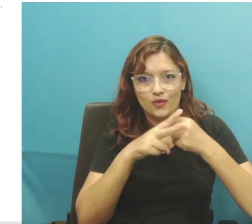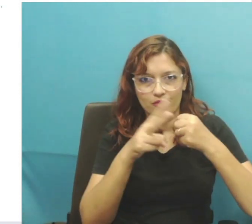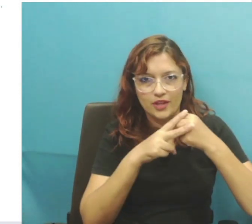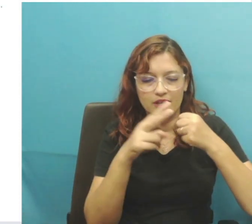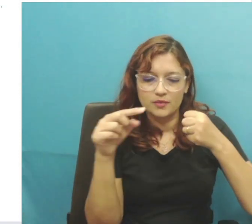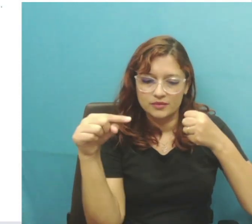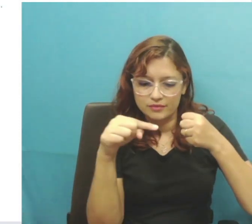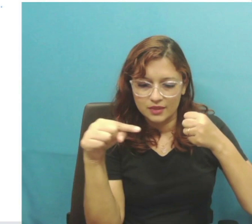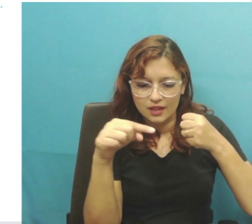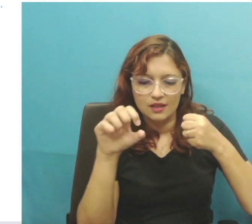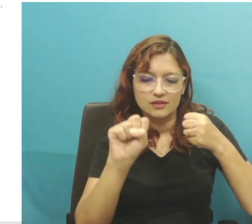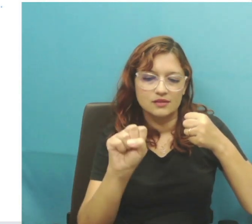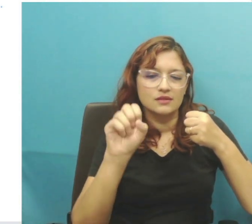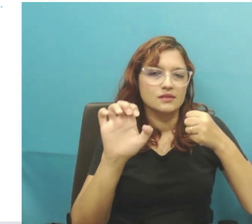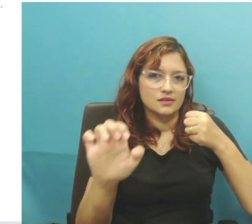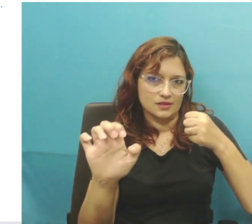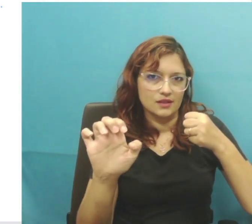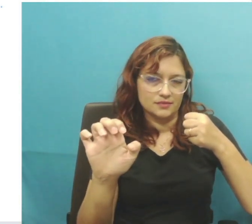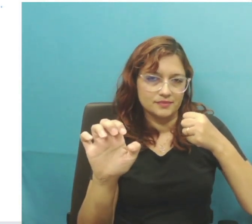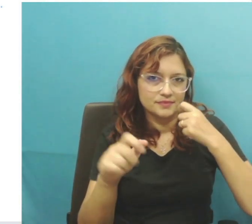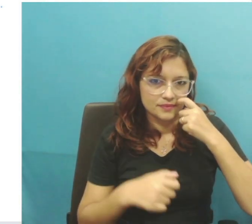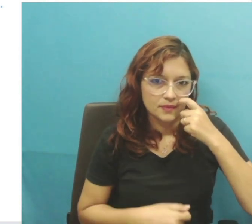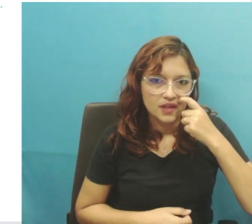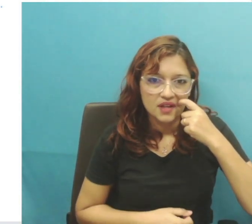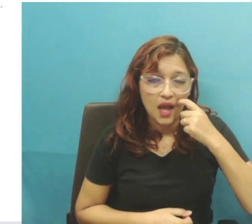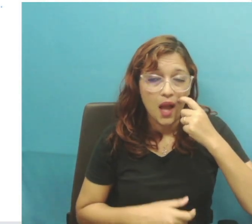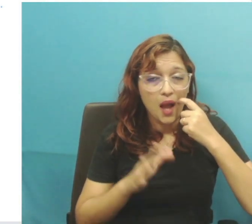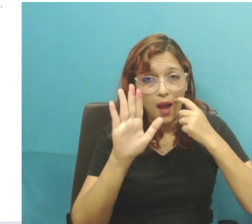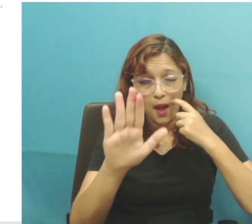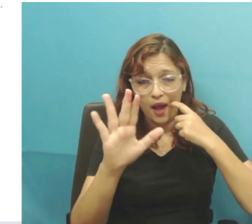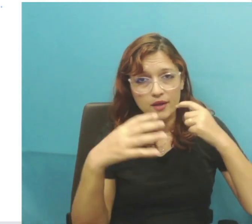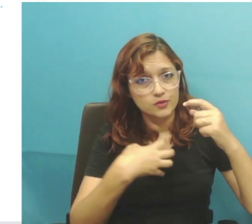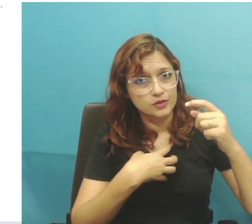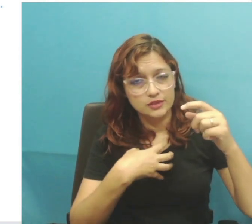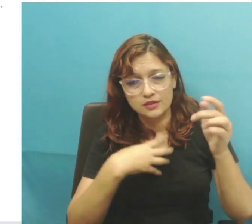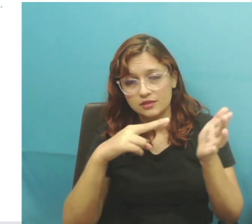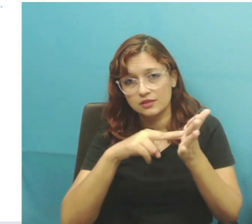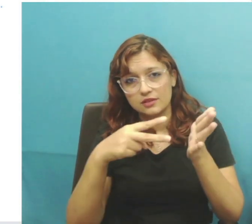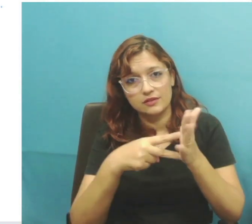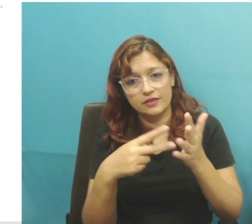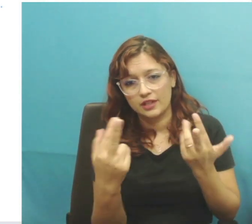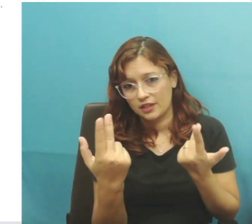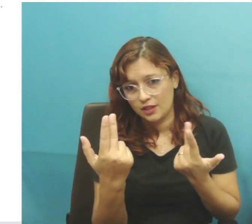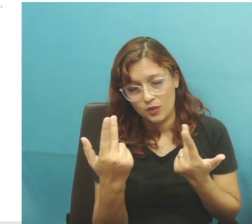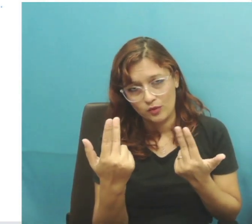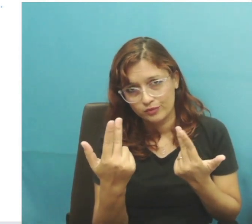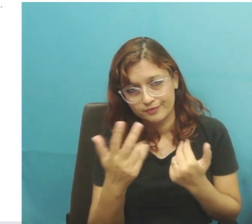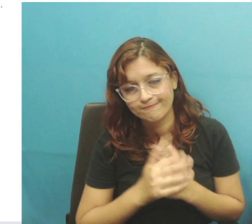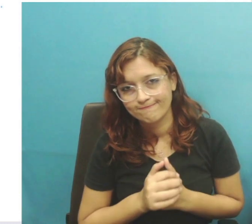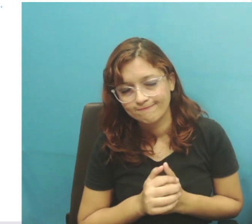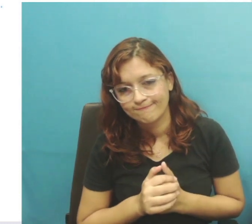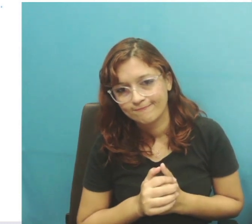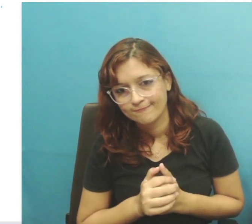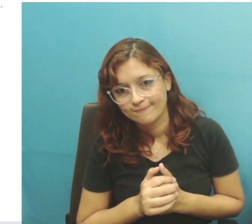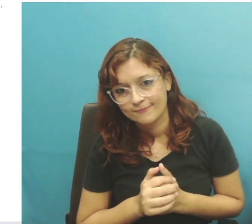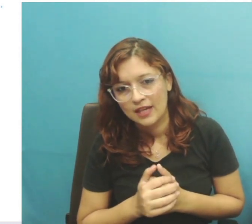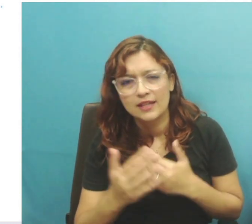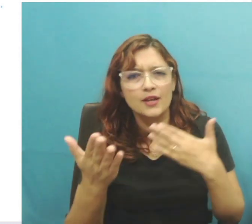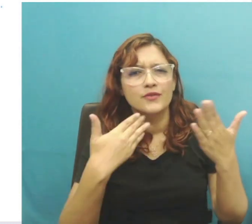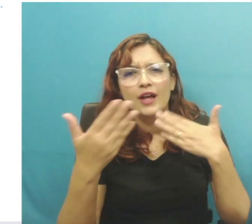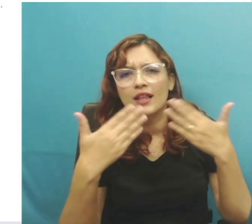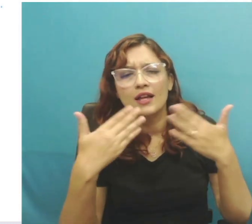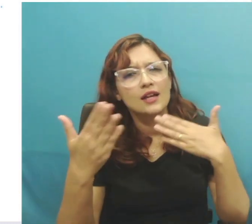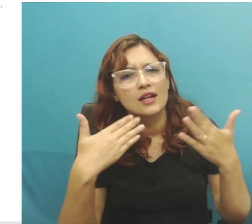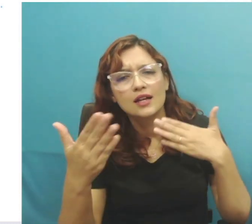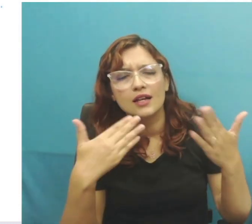Então tem o hífen junto ao verbo e depois tem a partícula se. Tem o mesmo